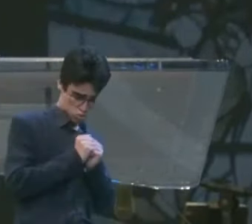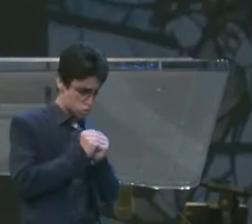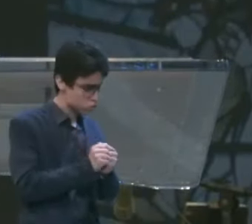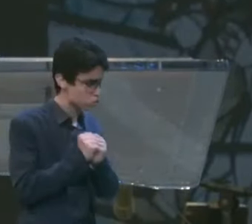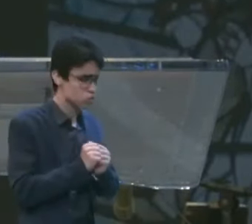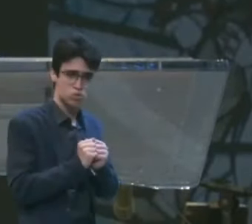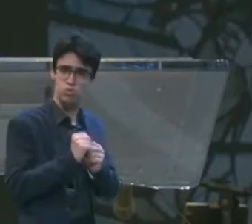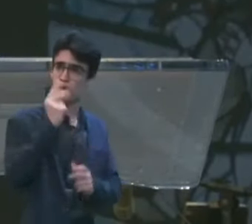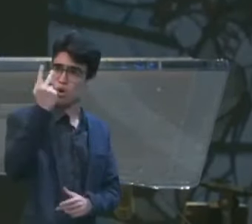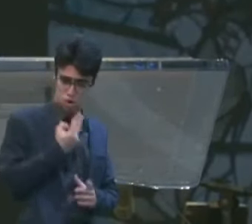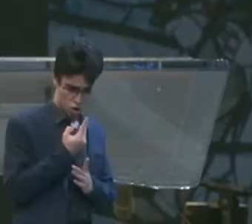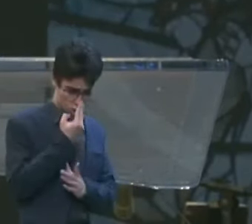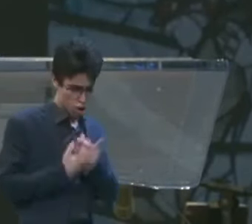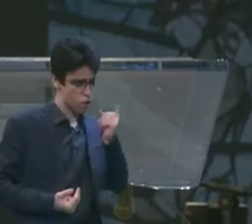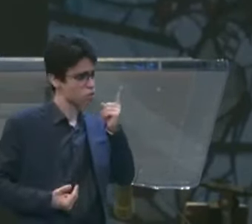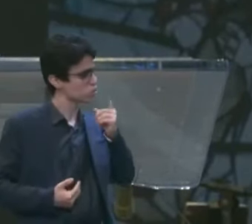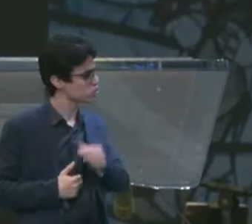mim?